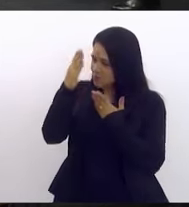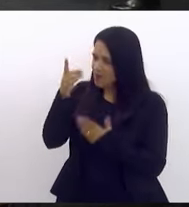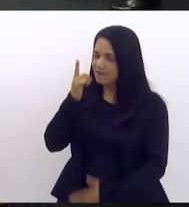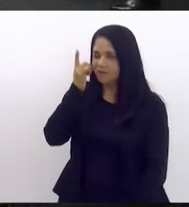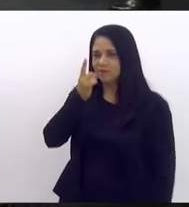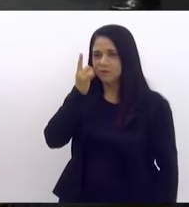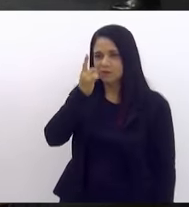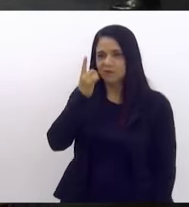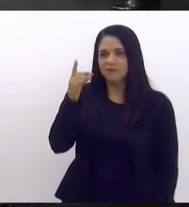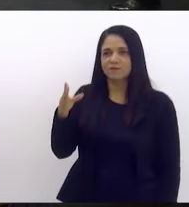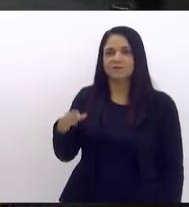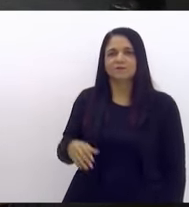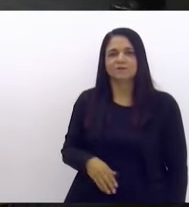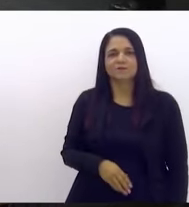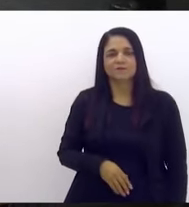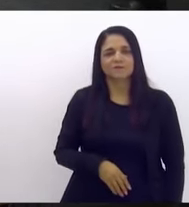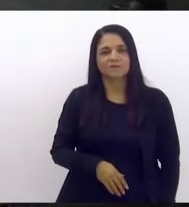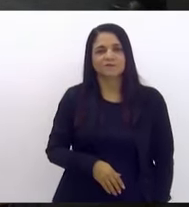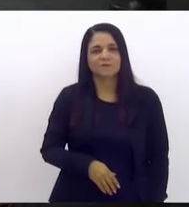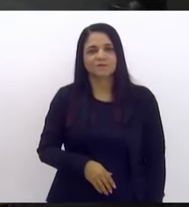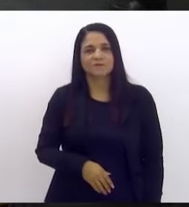deputado. Carlos Macedo.